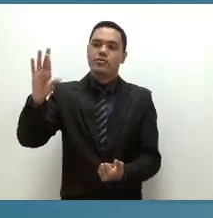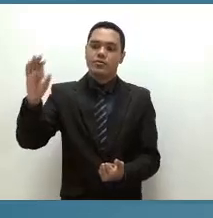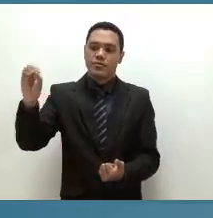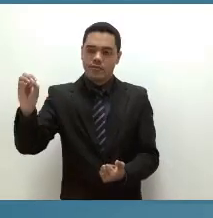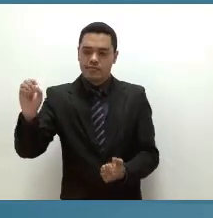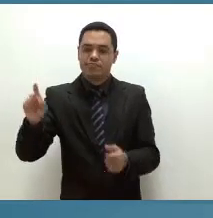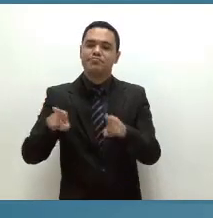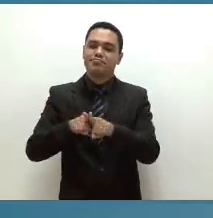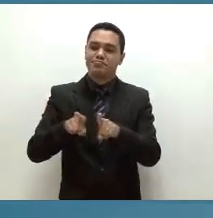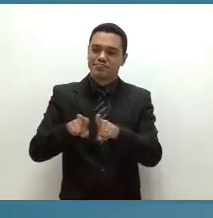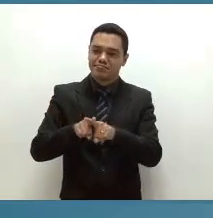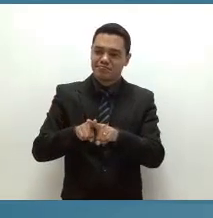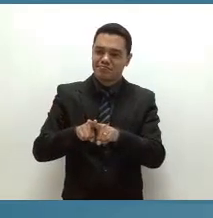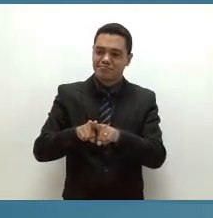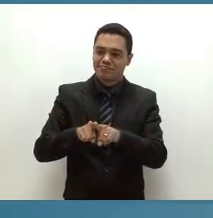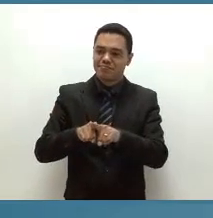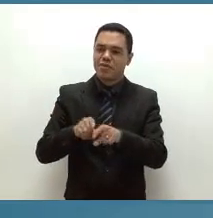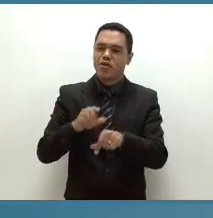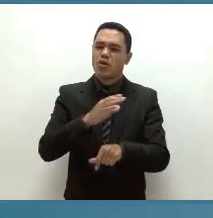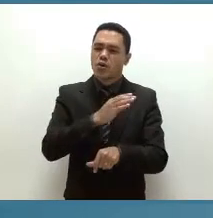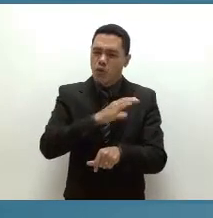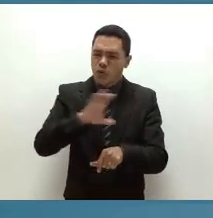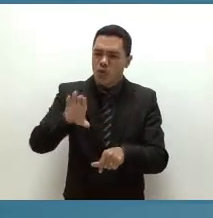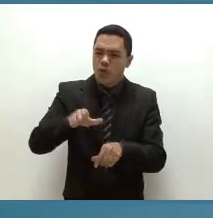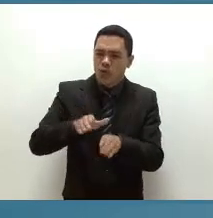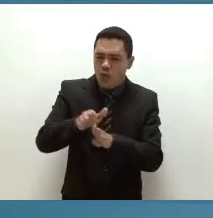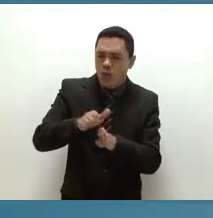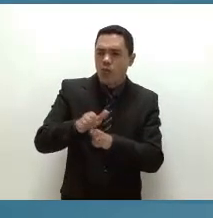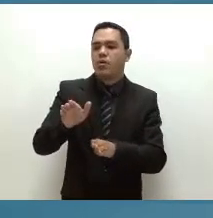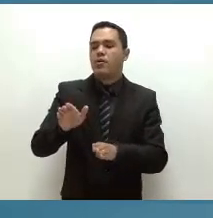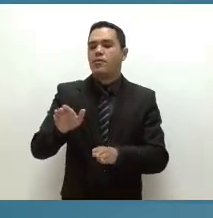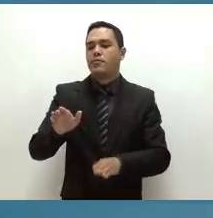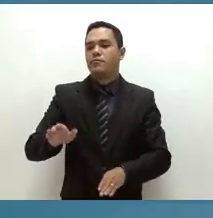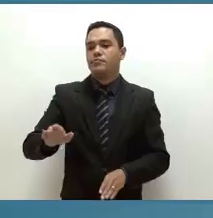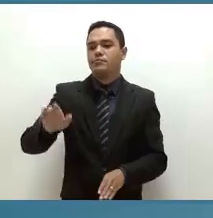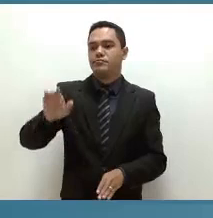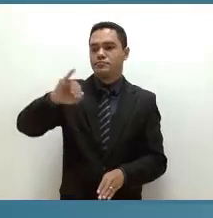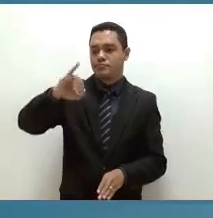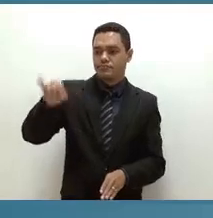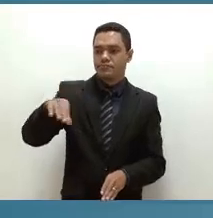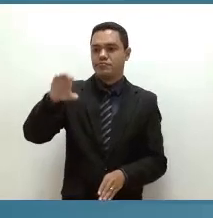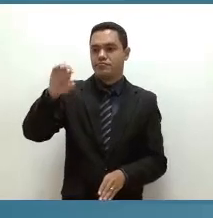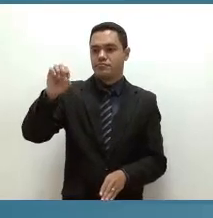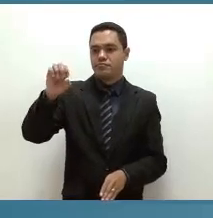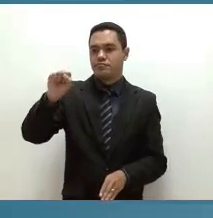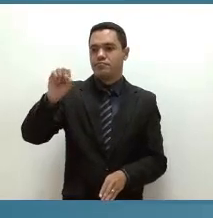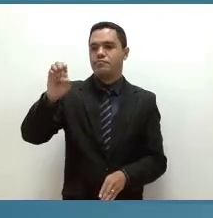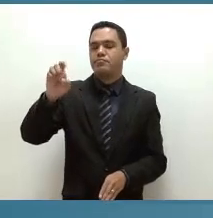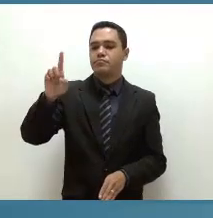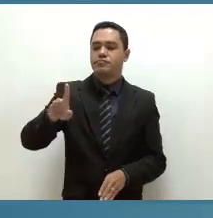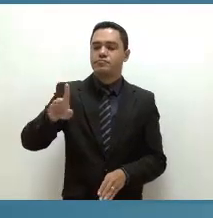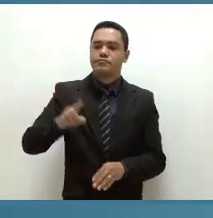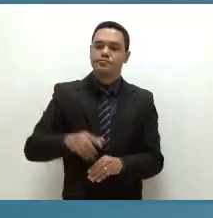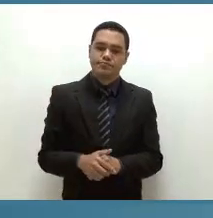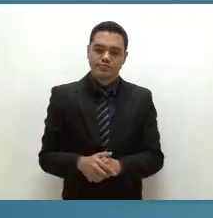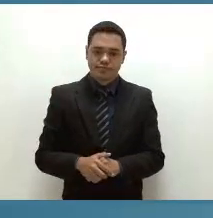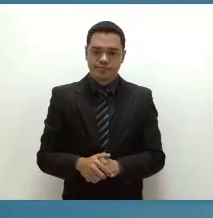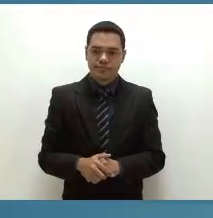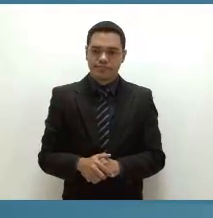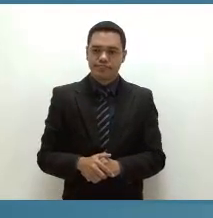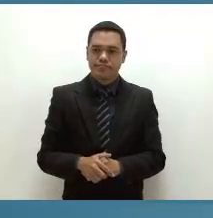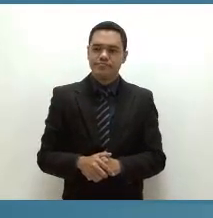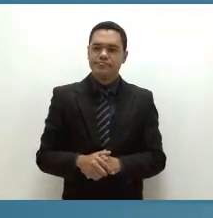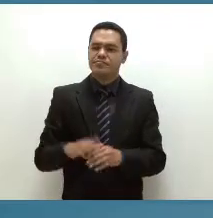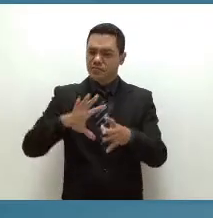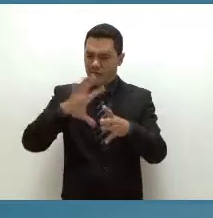os integrantes da magistratura, desembargadora Exilda, pela segunda vez já vai integrar, desembargadora Marqui,